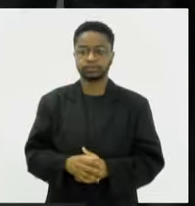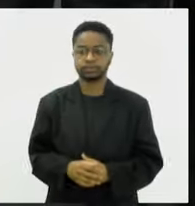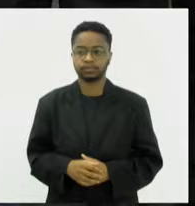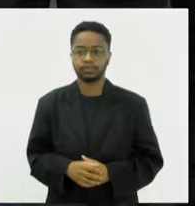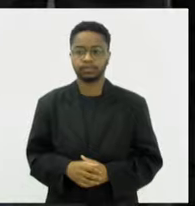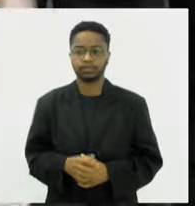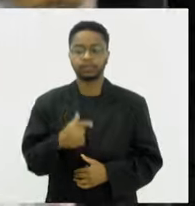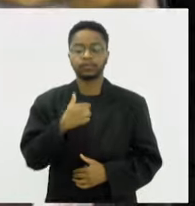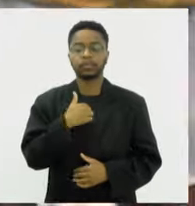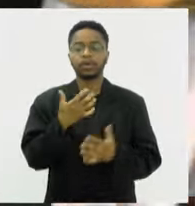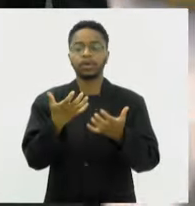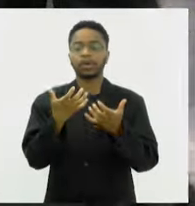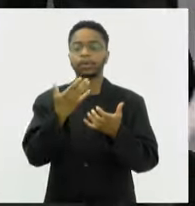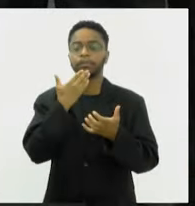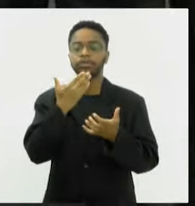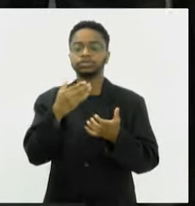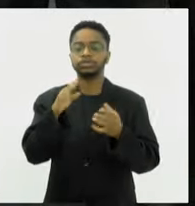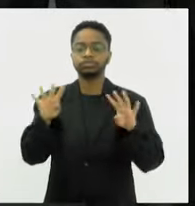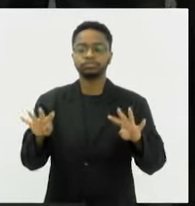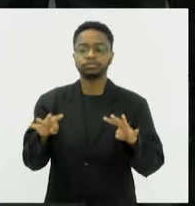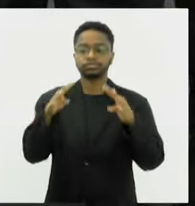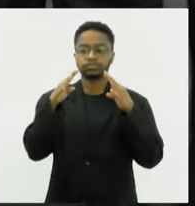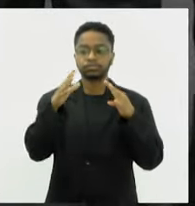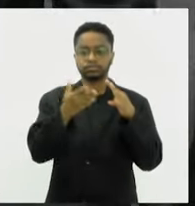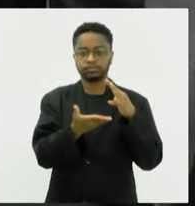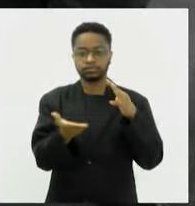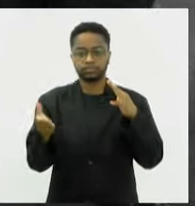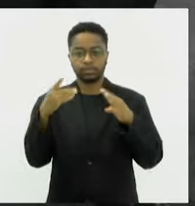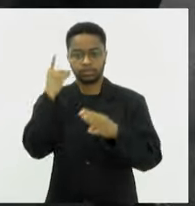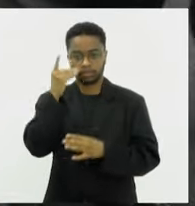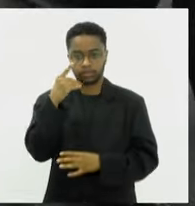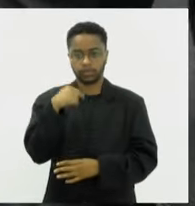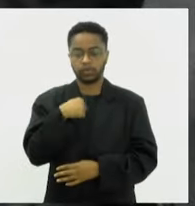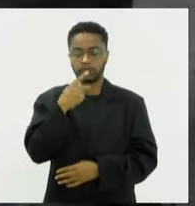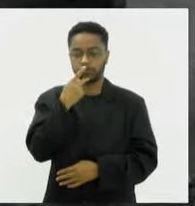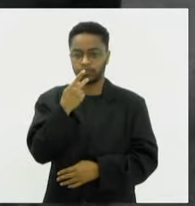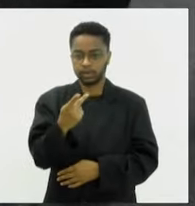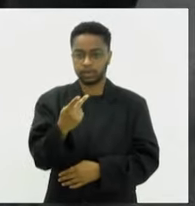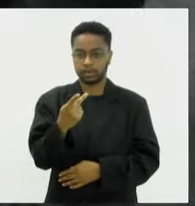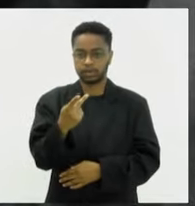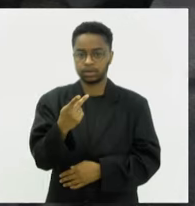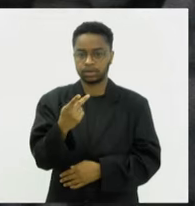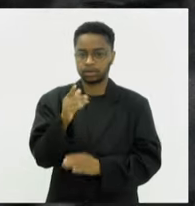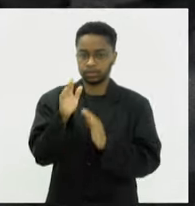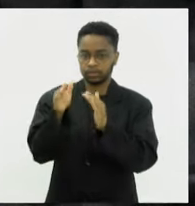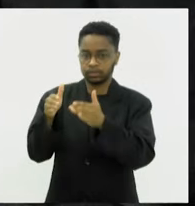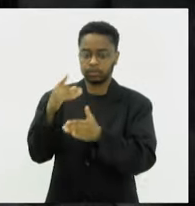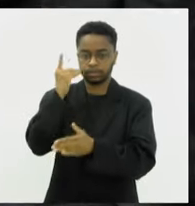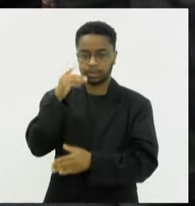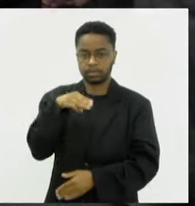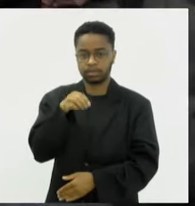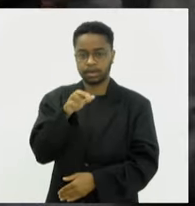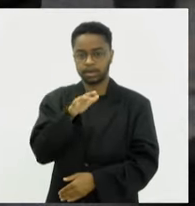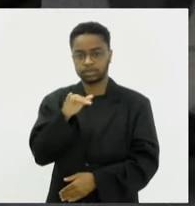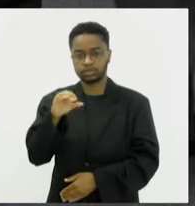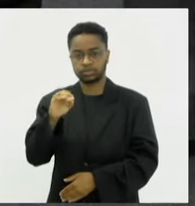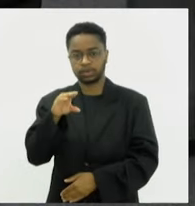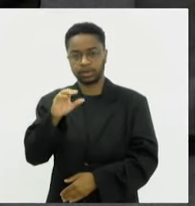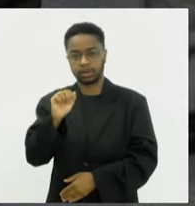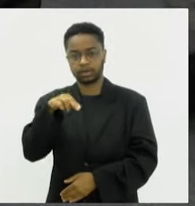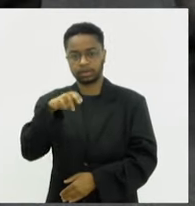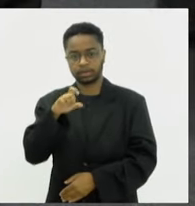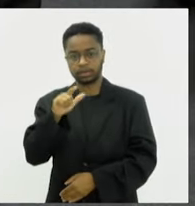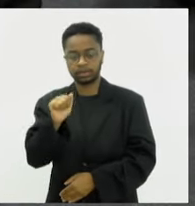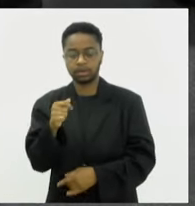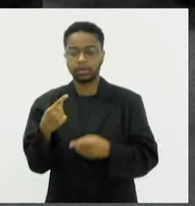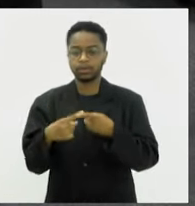gostaria só de atenção de todos os deputados aqui, vou falar de forma especial até o deputado Canella, que é uma das pessoas que luta muito